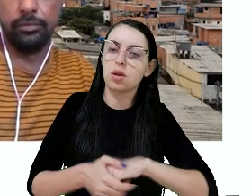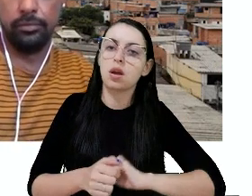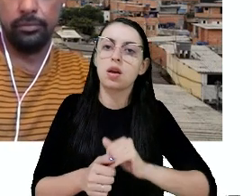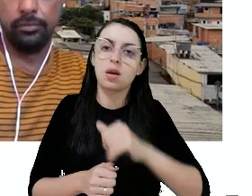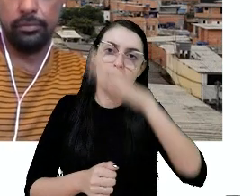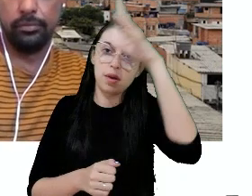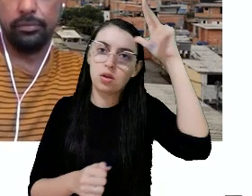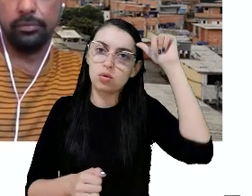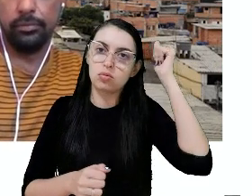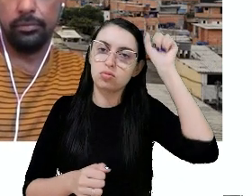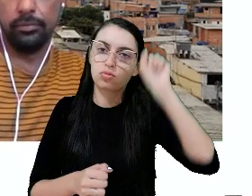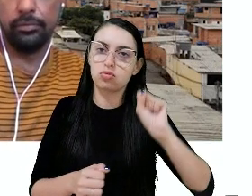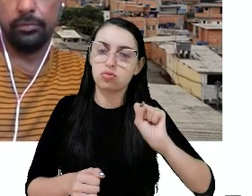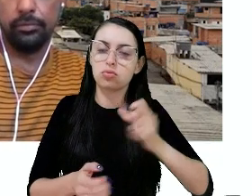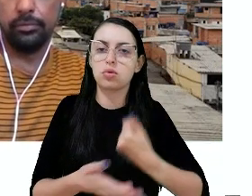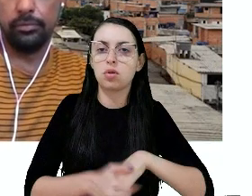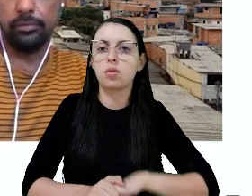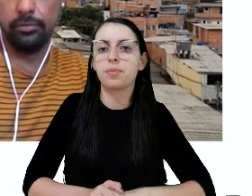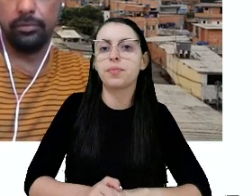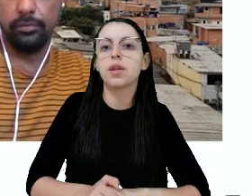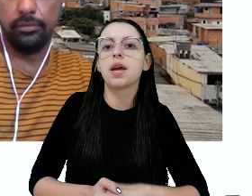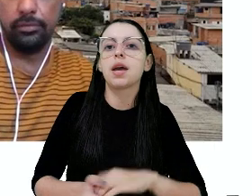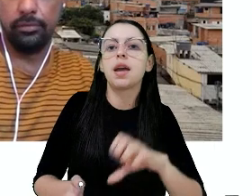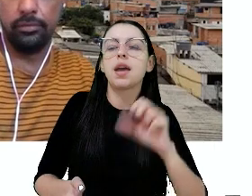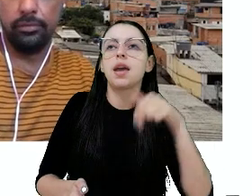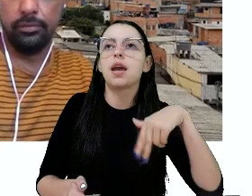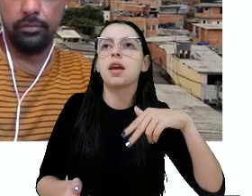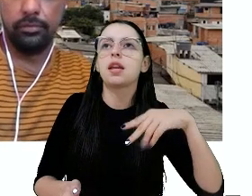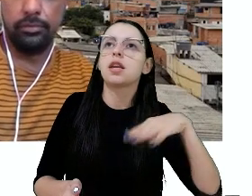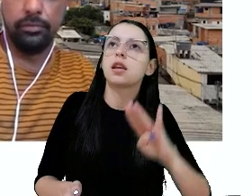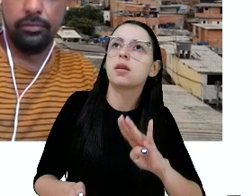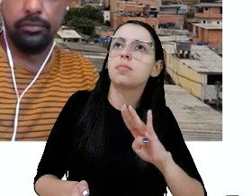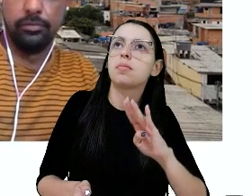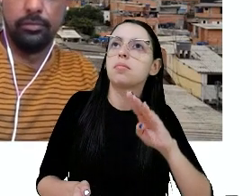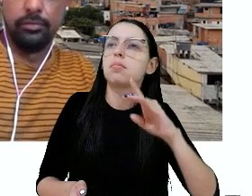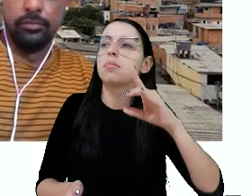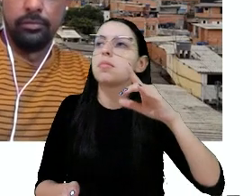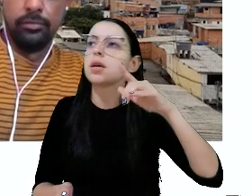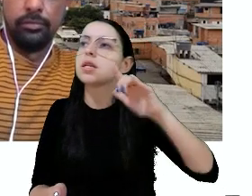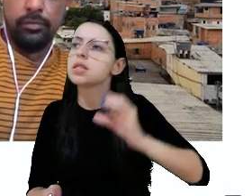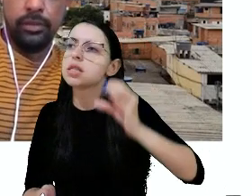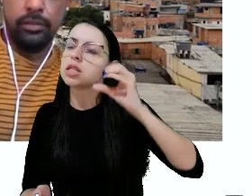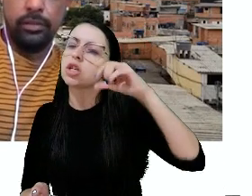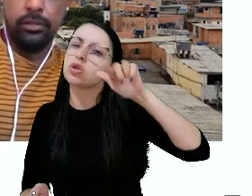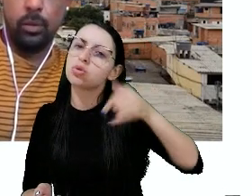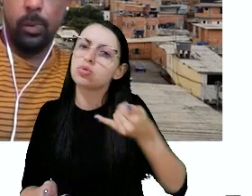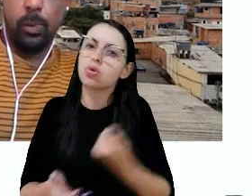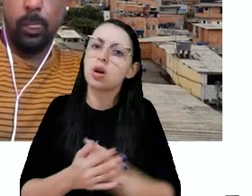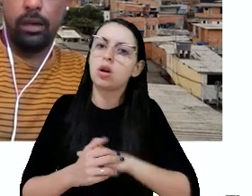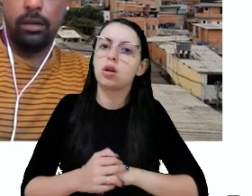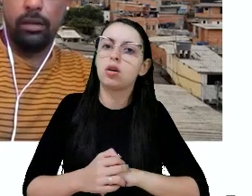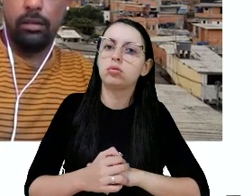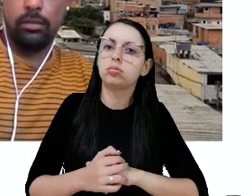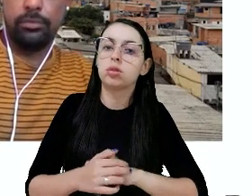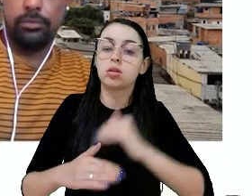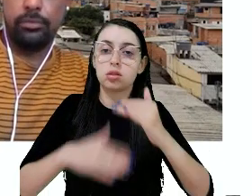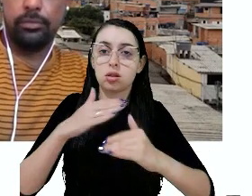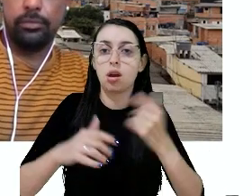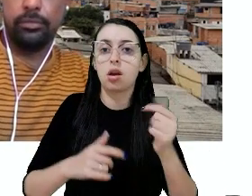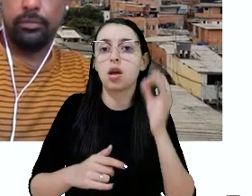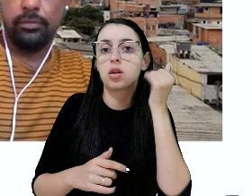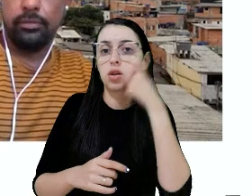Sul, e da MBCJ, Associação Brasileira das Mulheres de Carreira Jurídica.